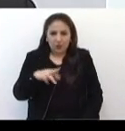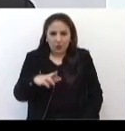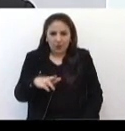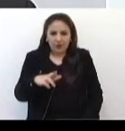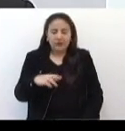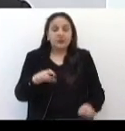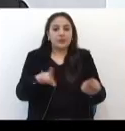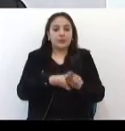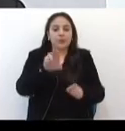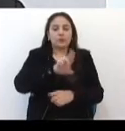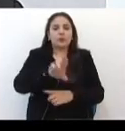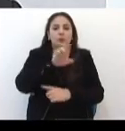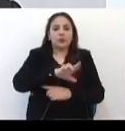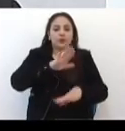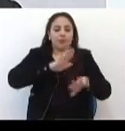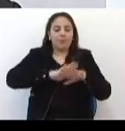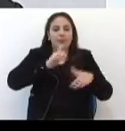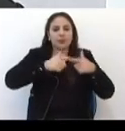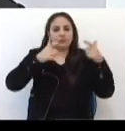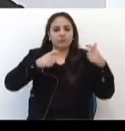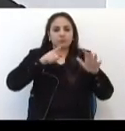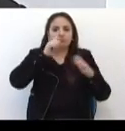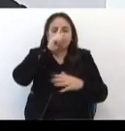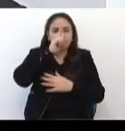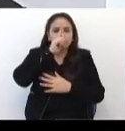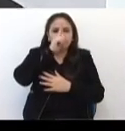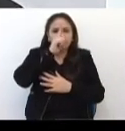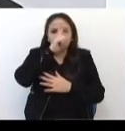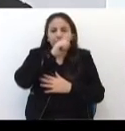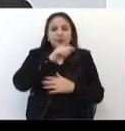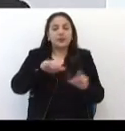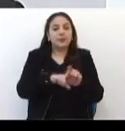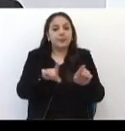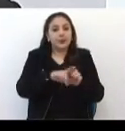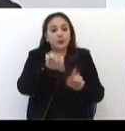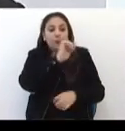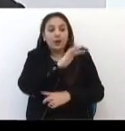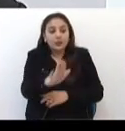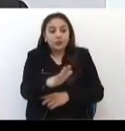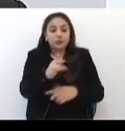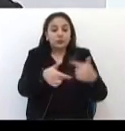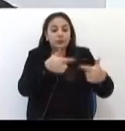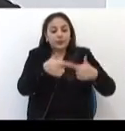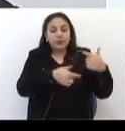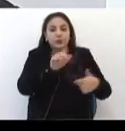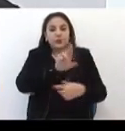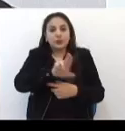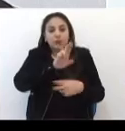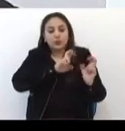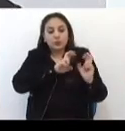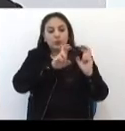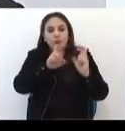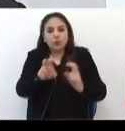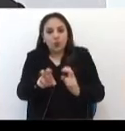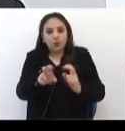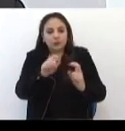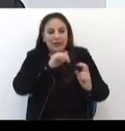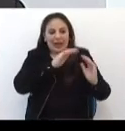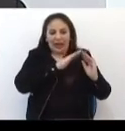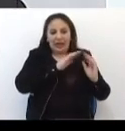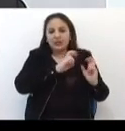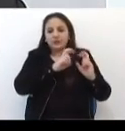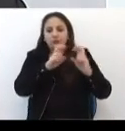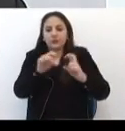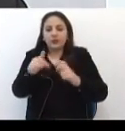de acidente, e do usuário, que é o maior risco também de um aluno, um trabalhador que usa esses ônibus para se deslocar de casa